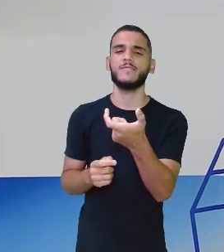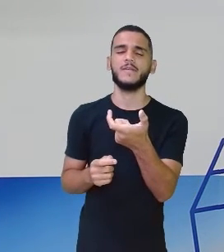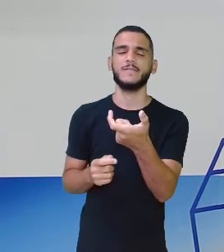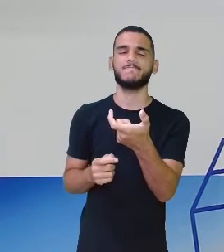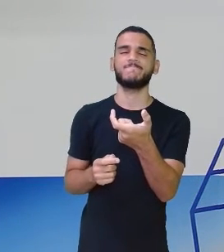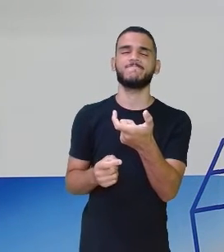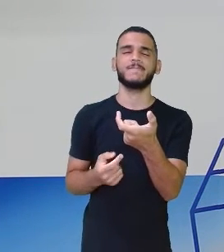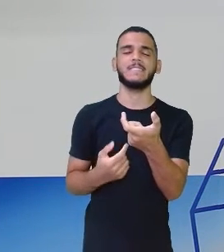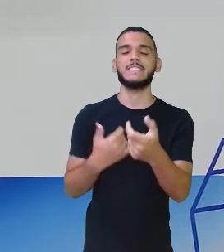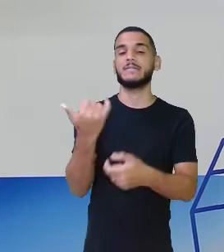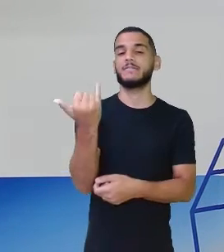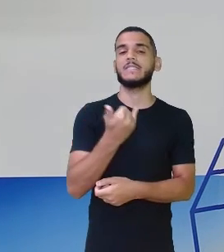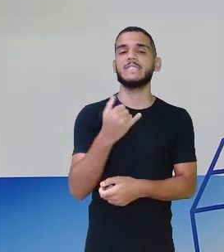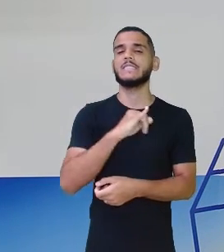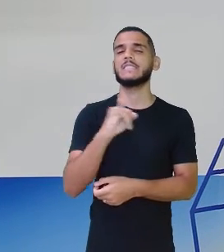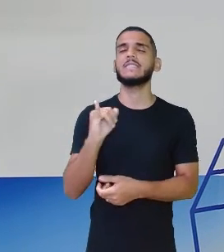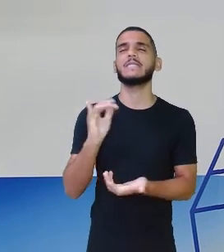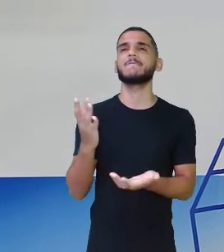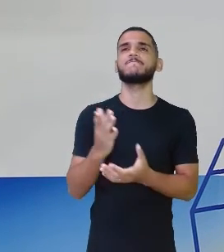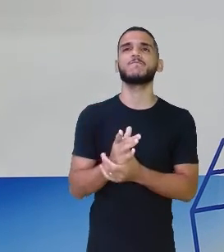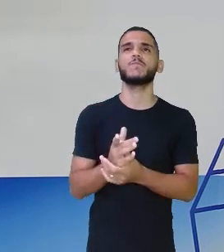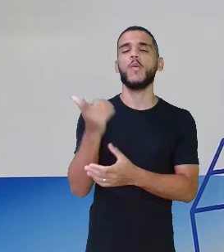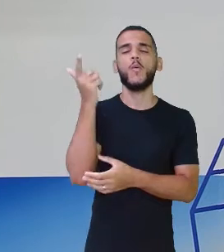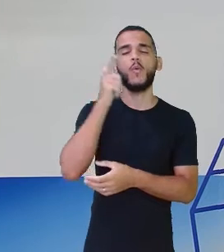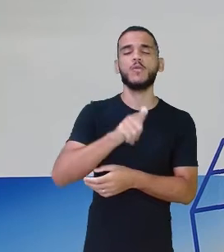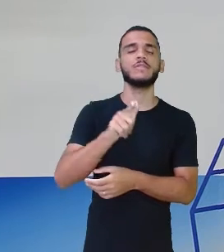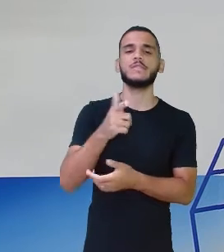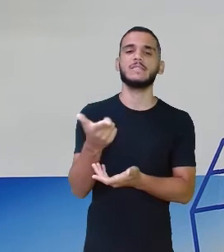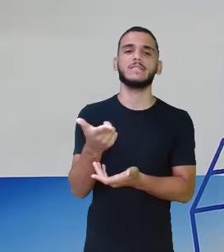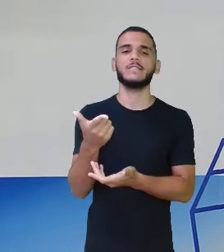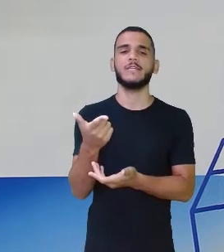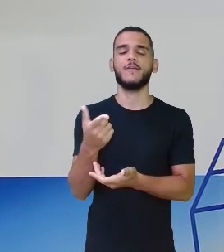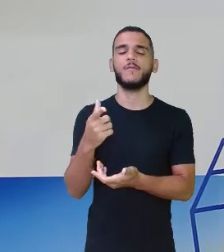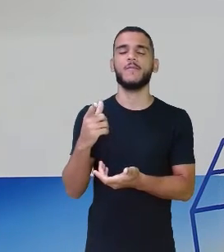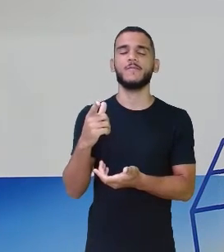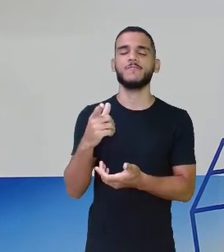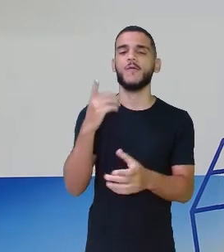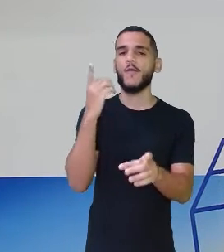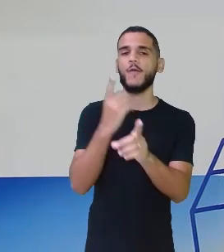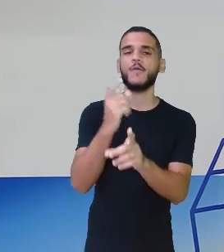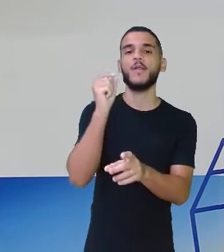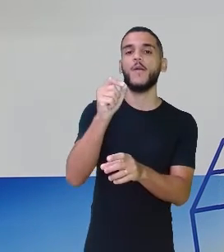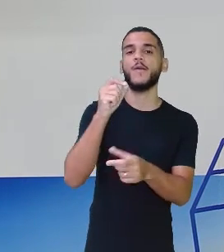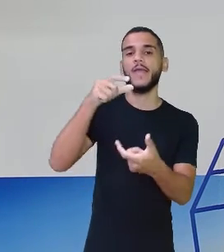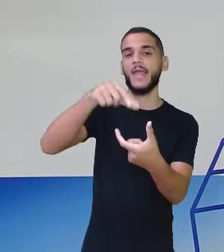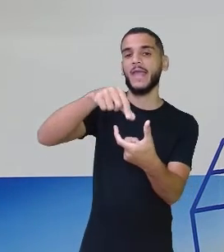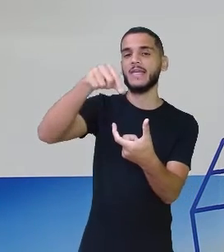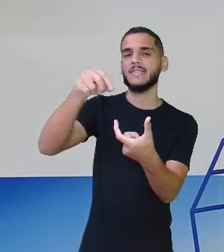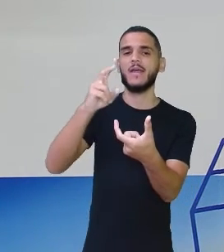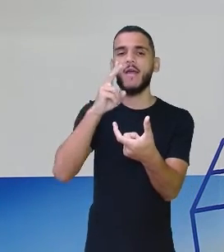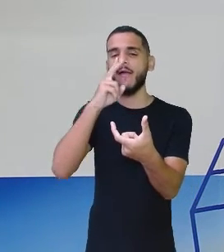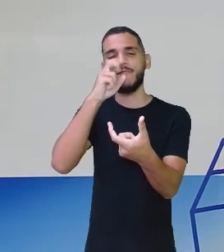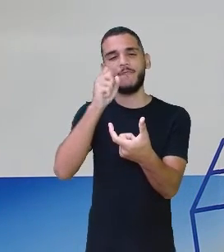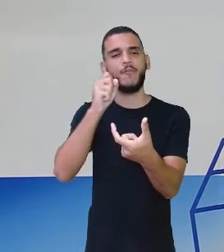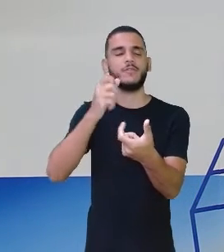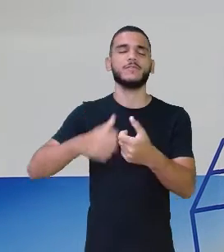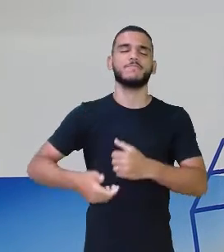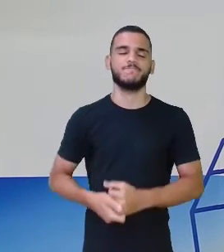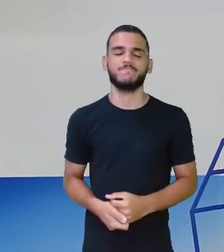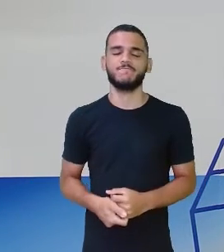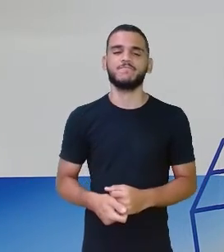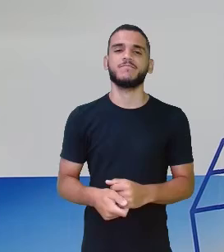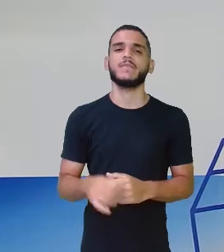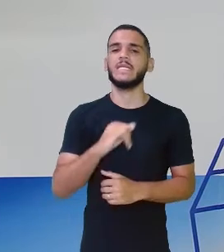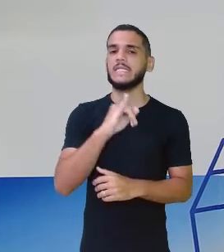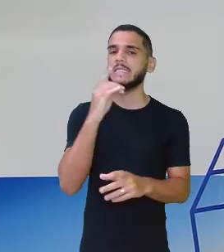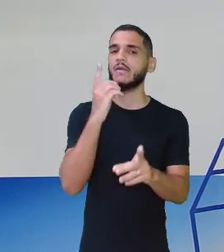a sílaba tônica dela. Coloca aí no chat, quando vocês responderem, o professor Givanilson me chama e eu vou